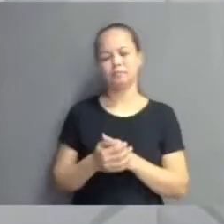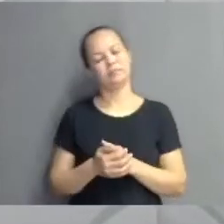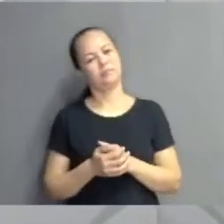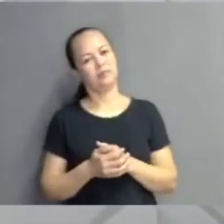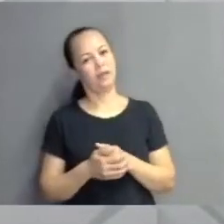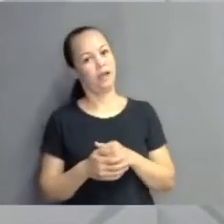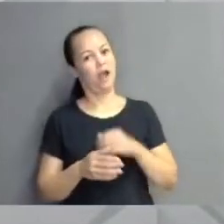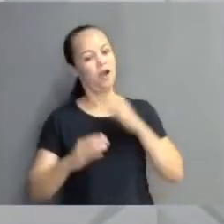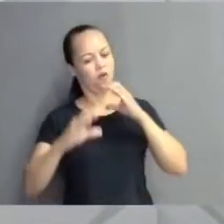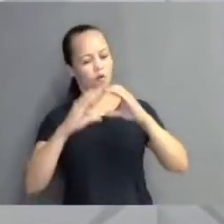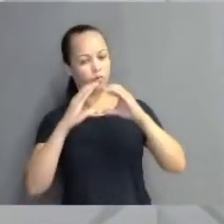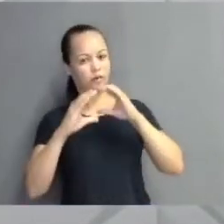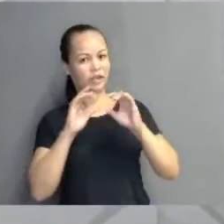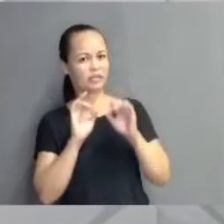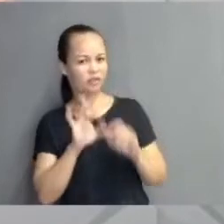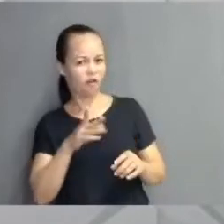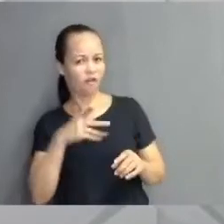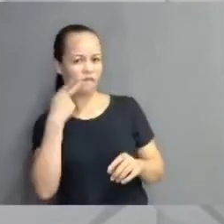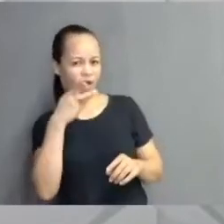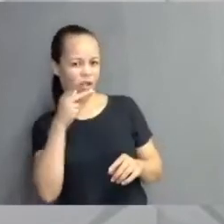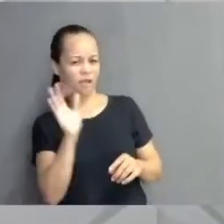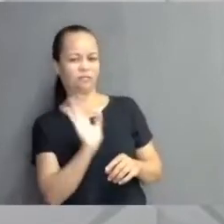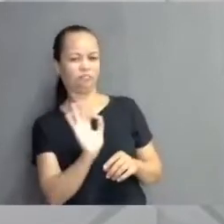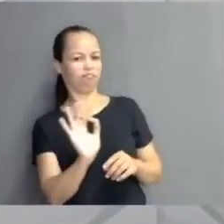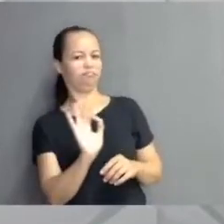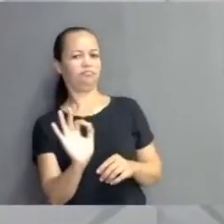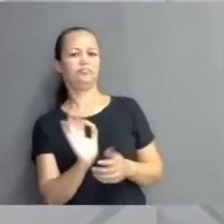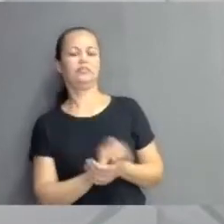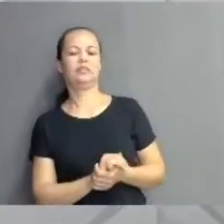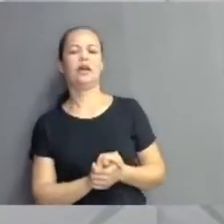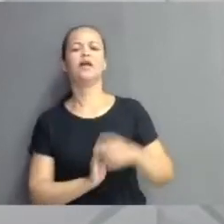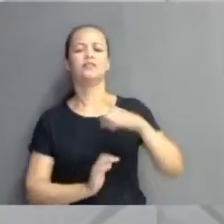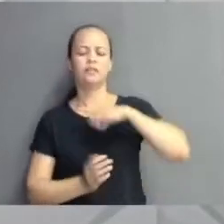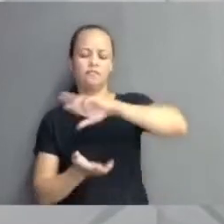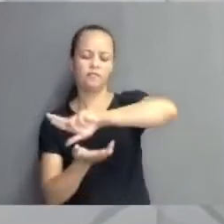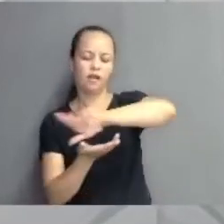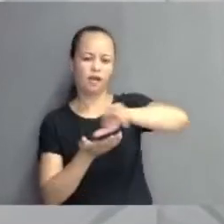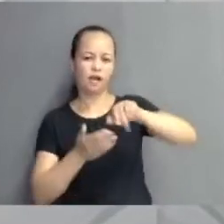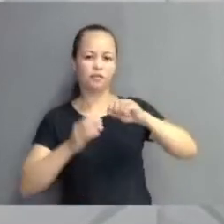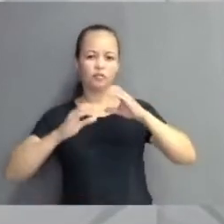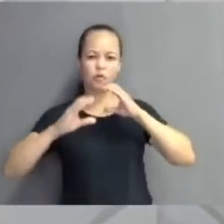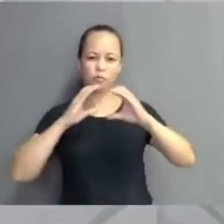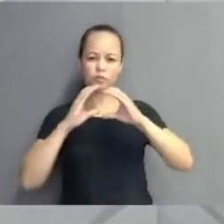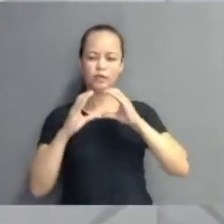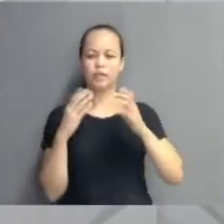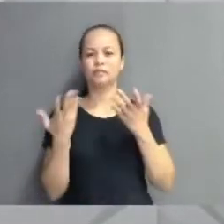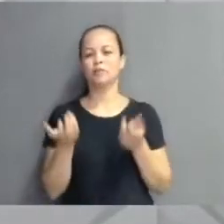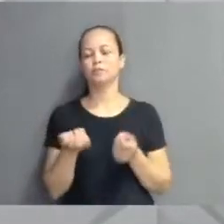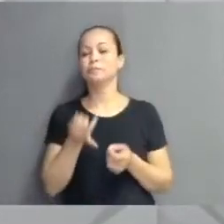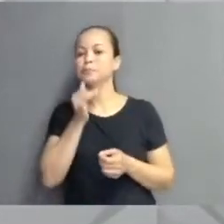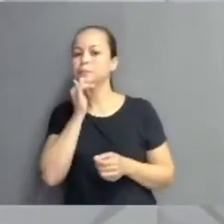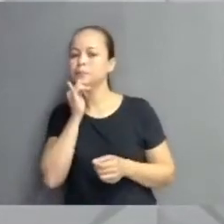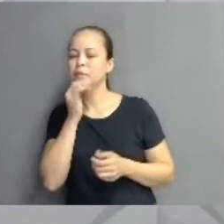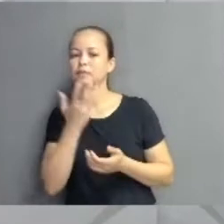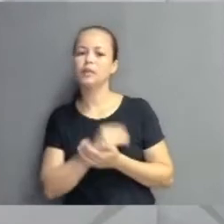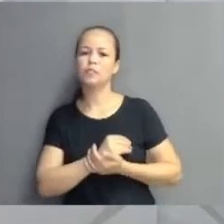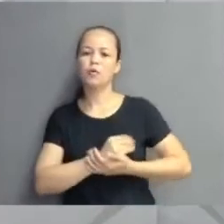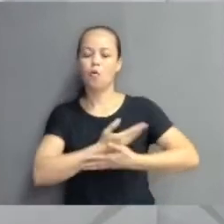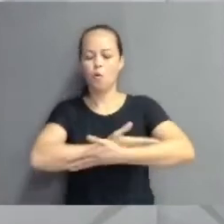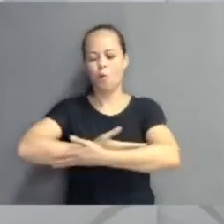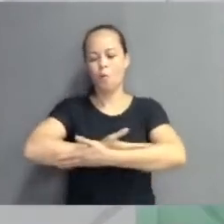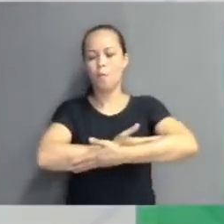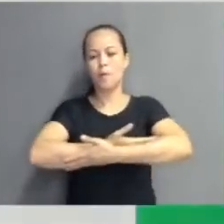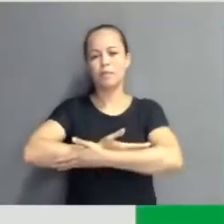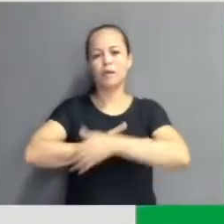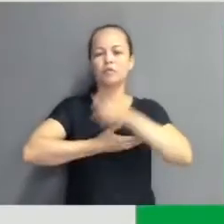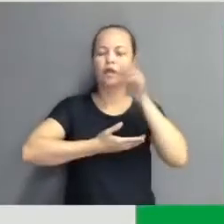só falada existe vários tipos de comunicação que vamos aprender por exemplo bebê quando ele está com sono